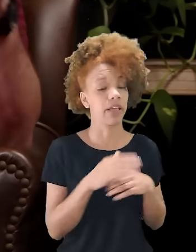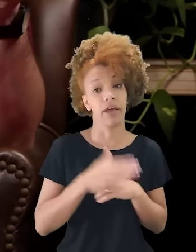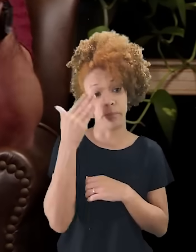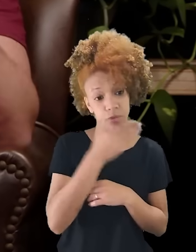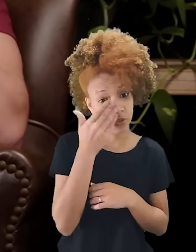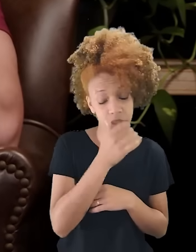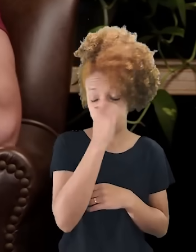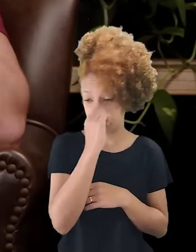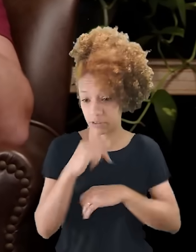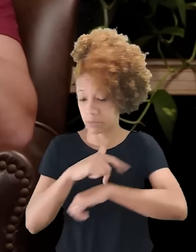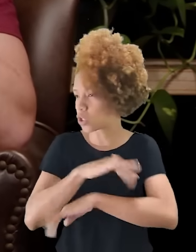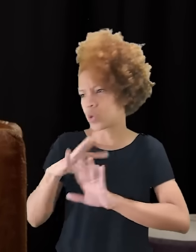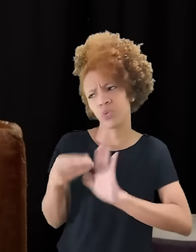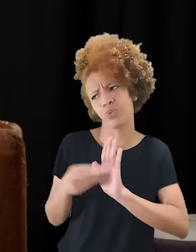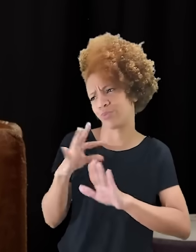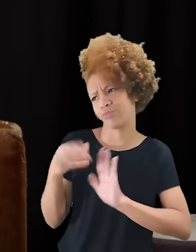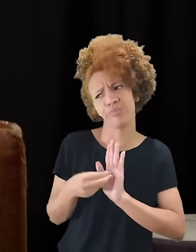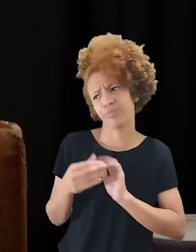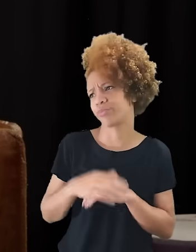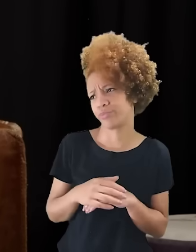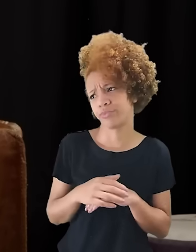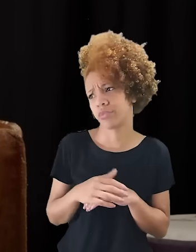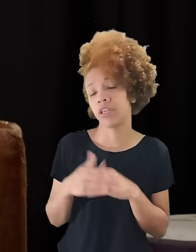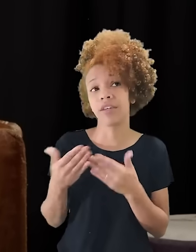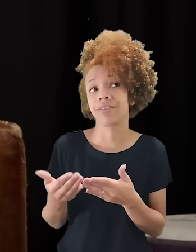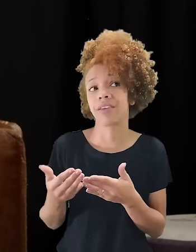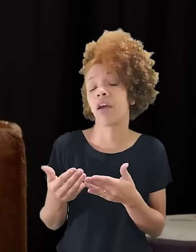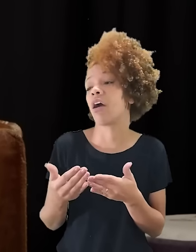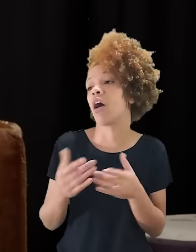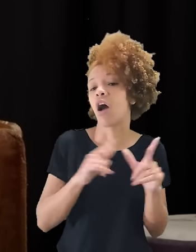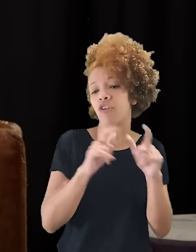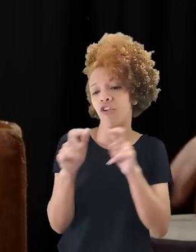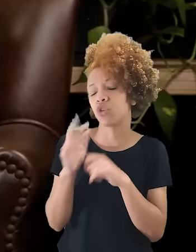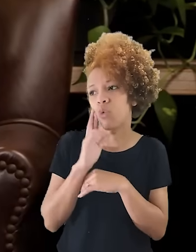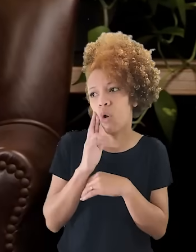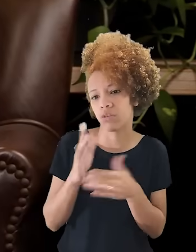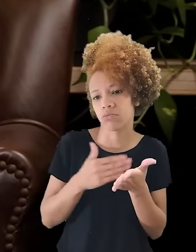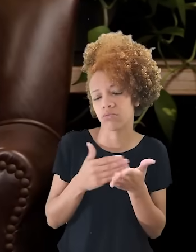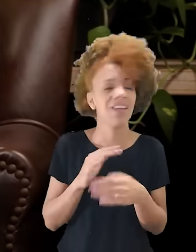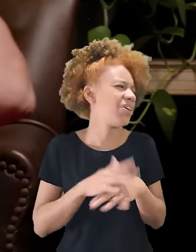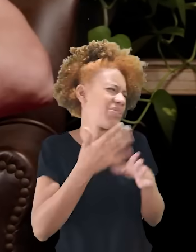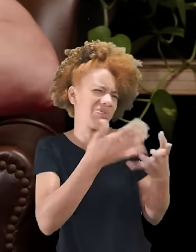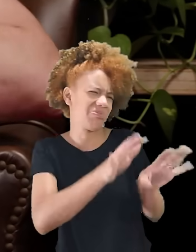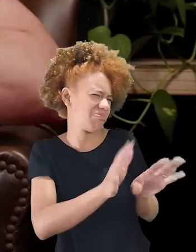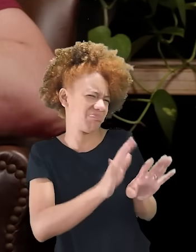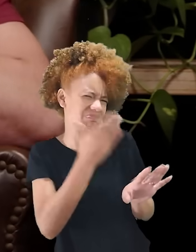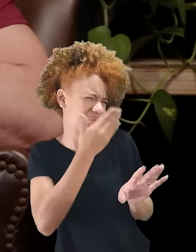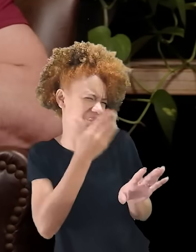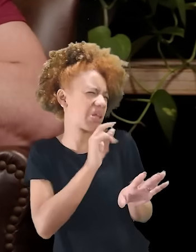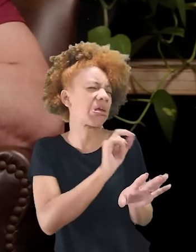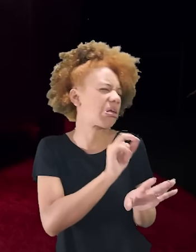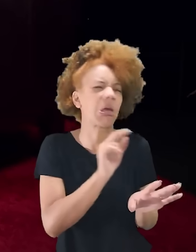prostituição tudo tudo o povo fala gente também que é buque rosa não não não não não quero saber quem é ou não é não é